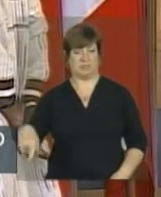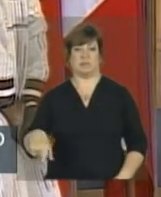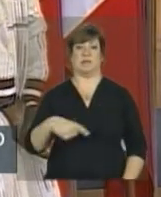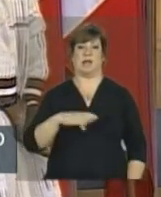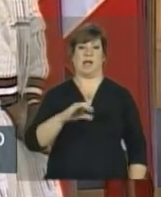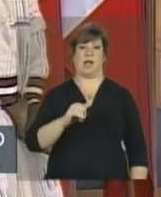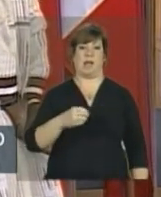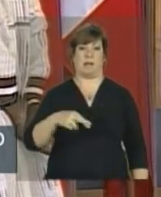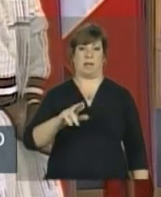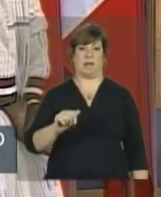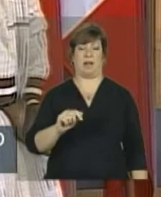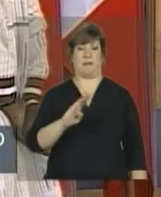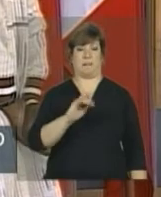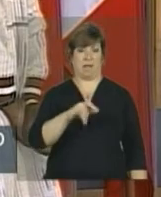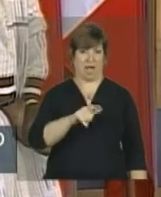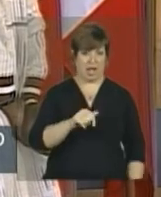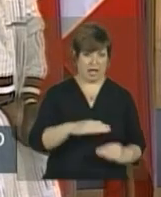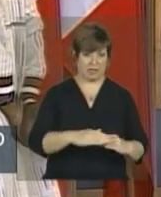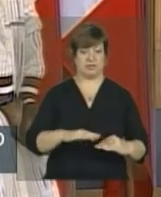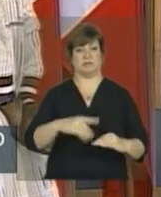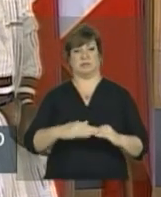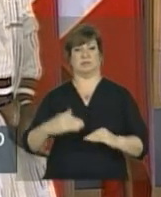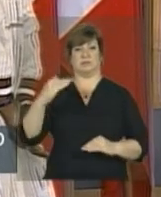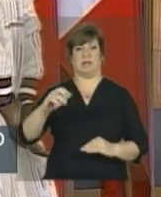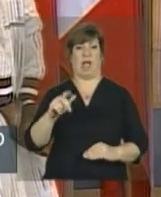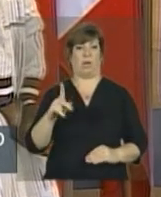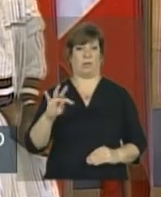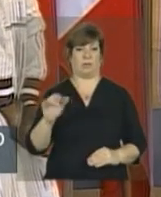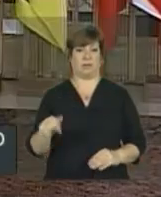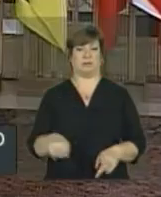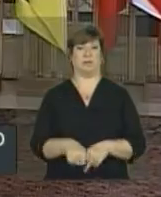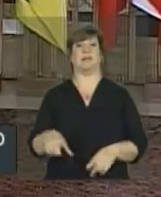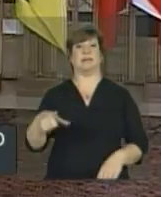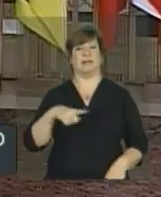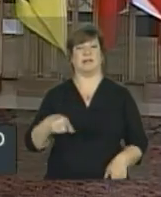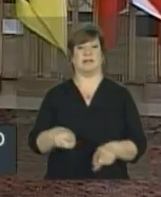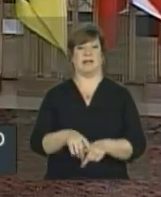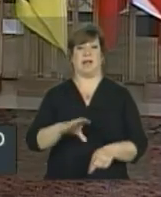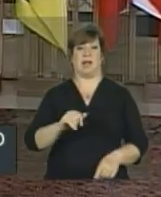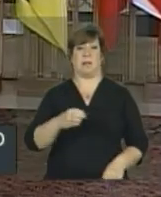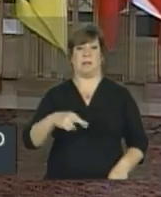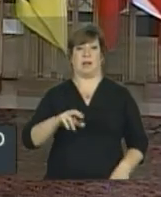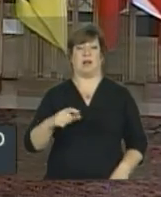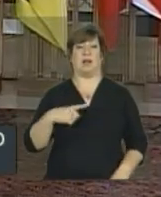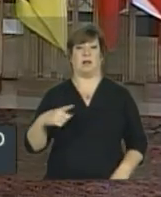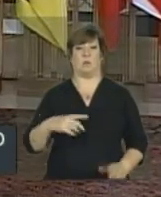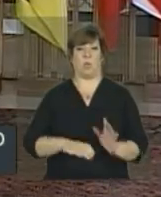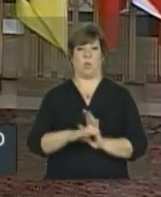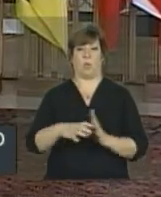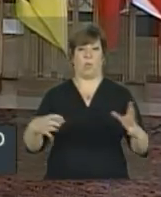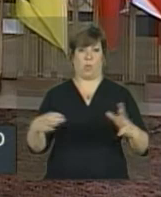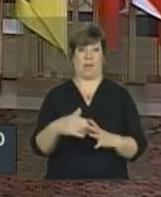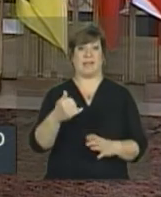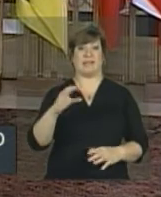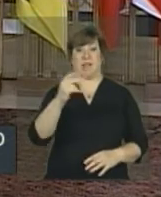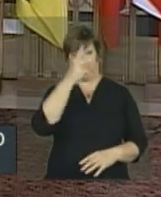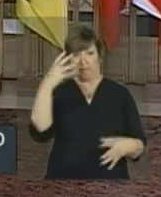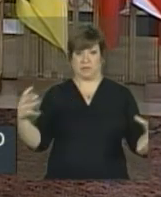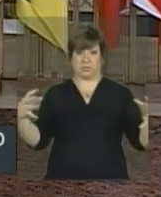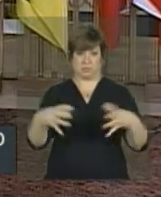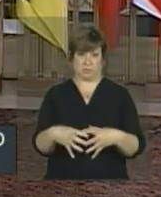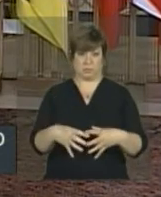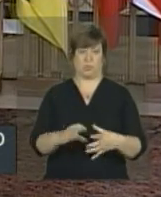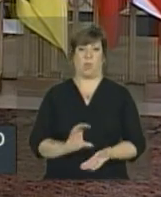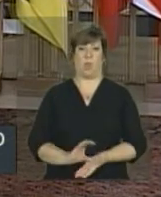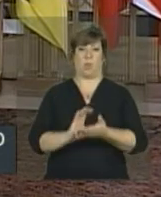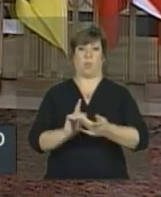Baixa e a Alta. E também existe uma Câmara Constitucional, Composta de 10 membros, um conselho